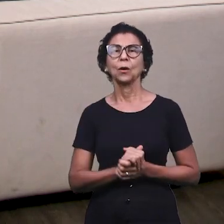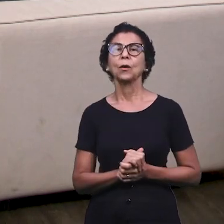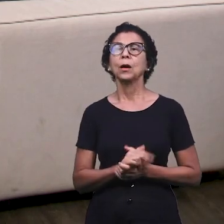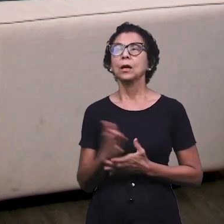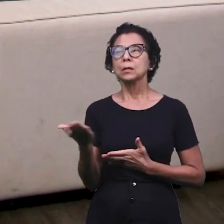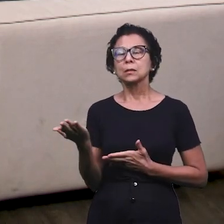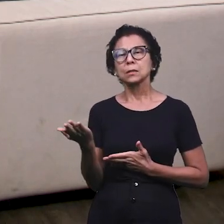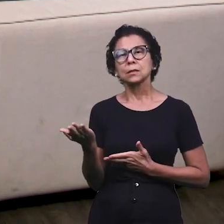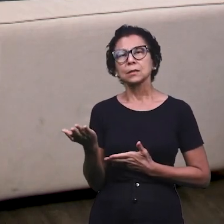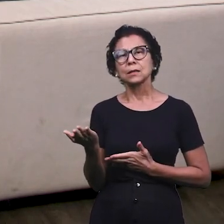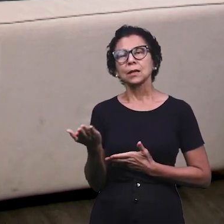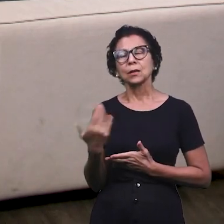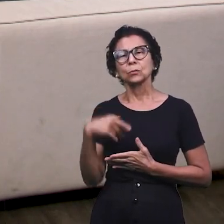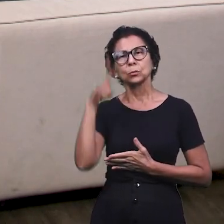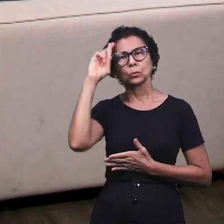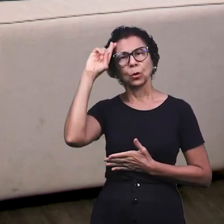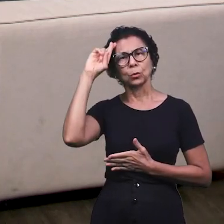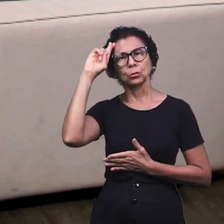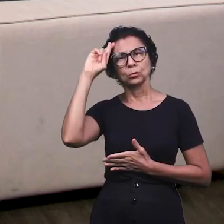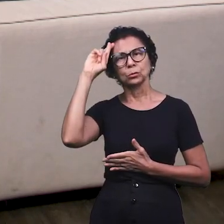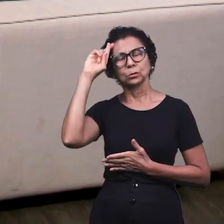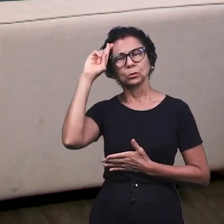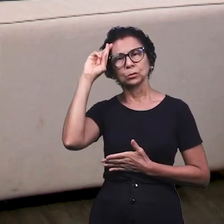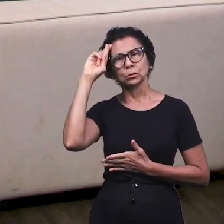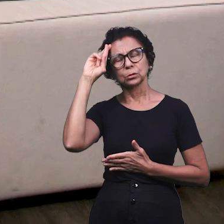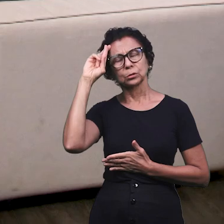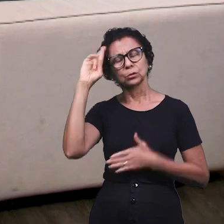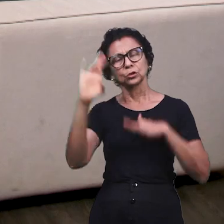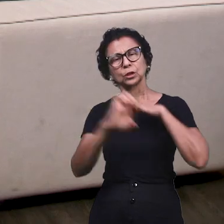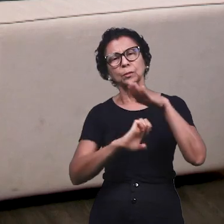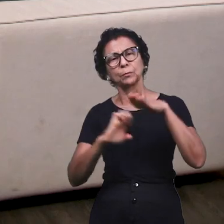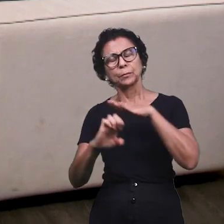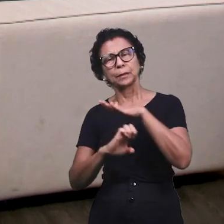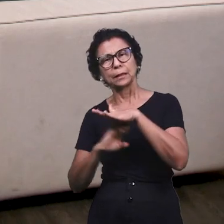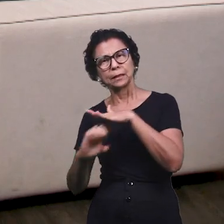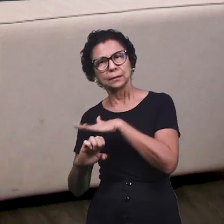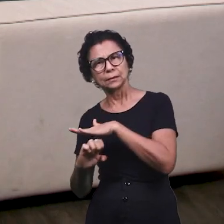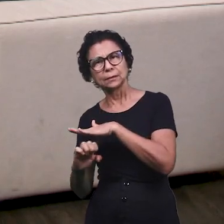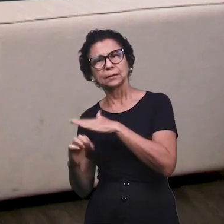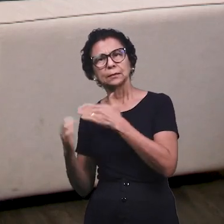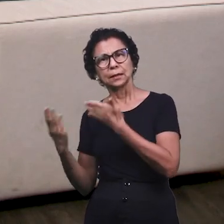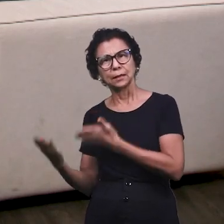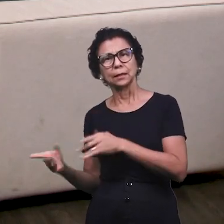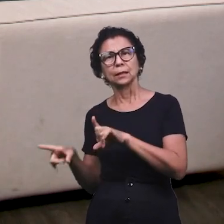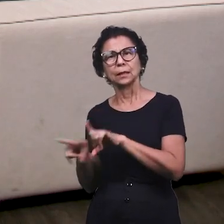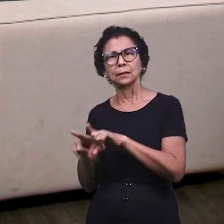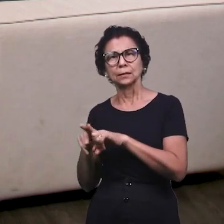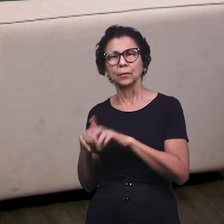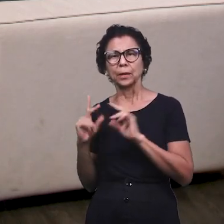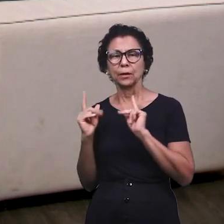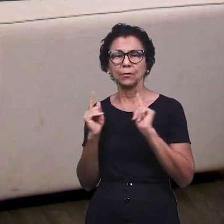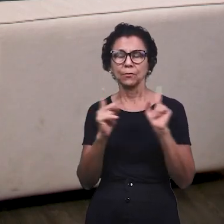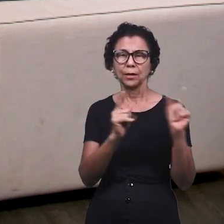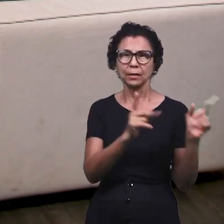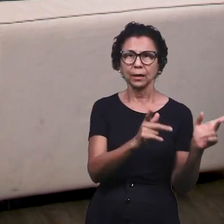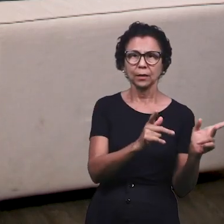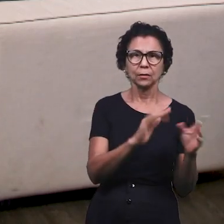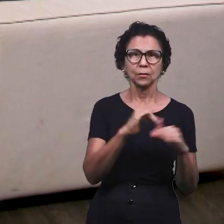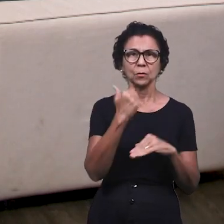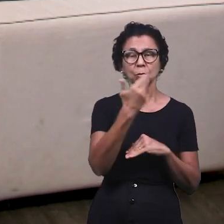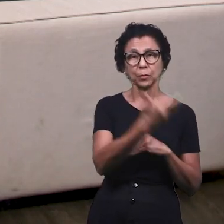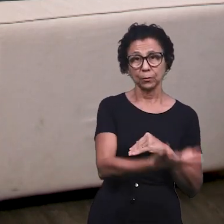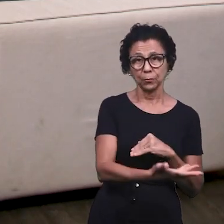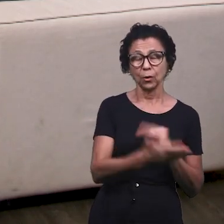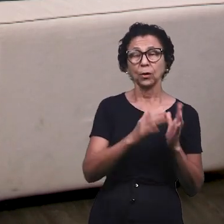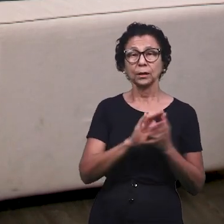área, empreendem e também comercializam para outras empresas com uma atividade chamada de comércio exterior